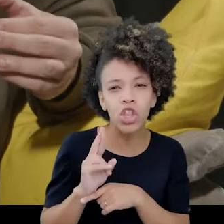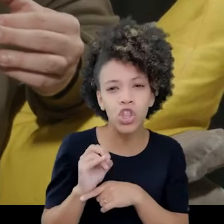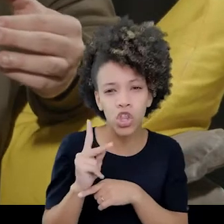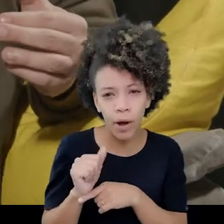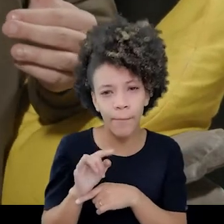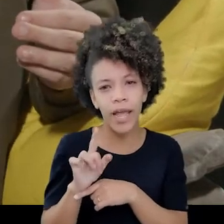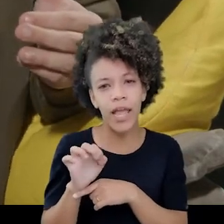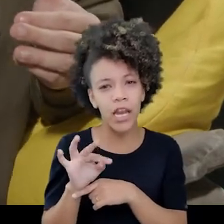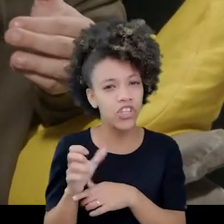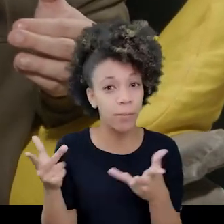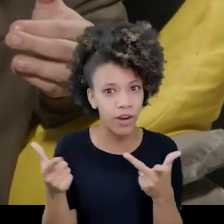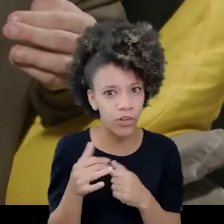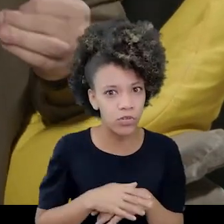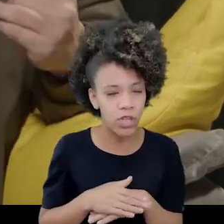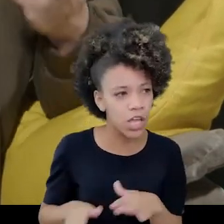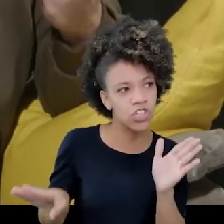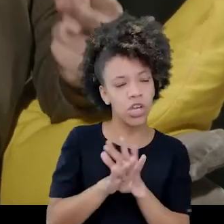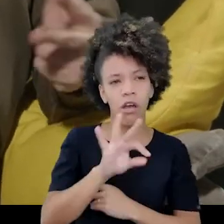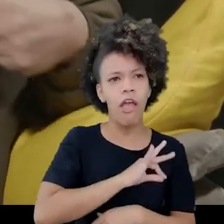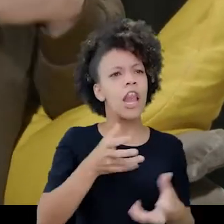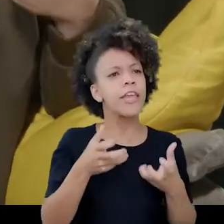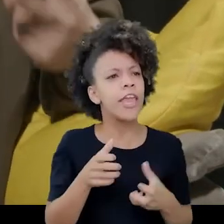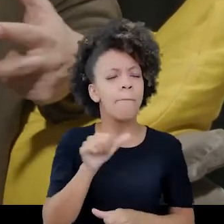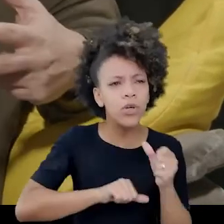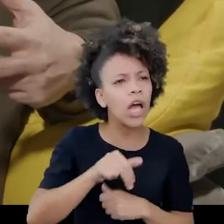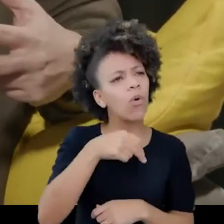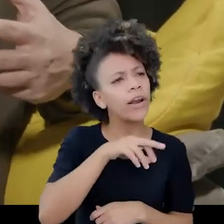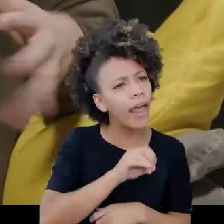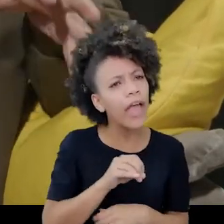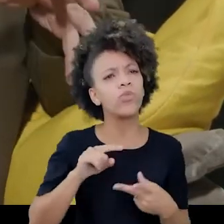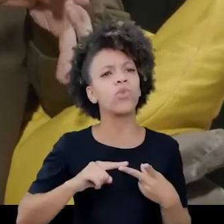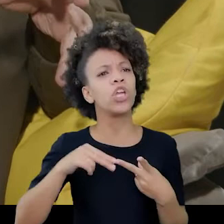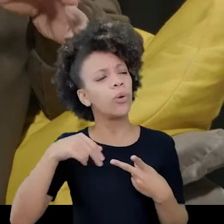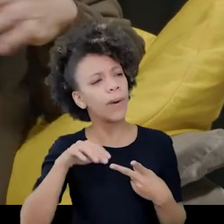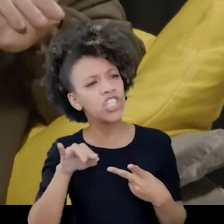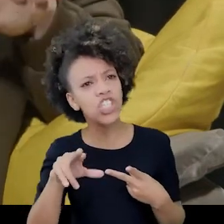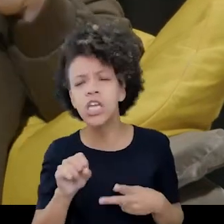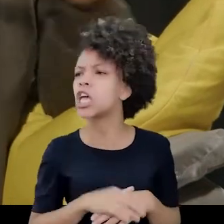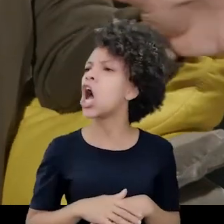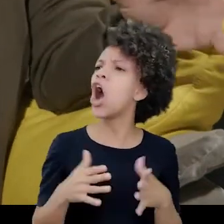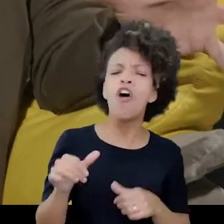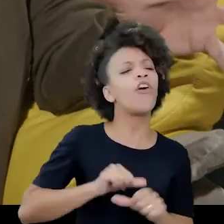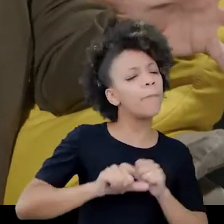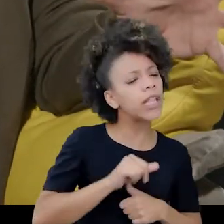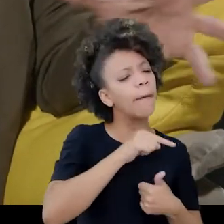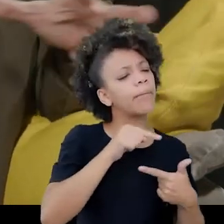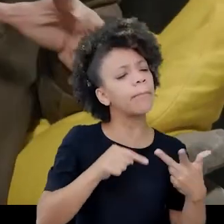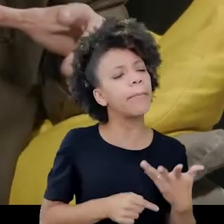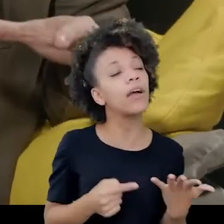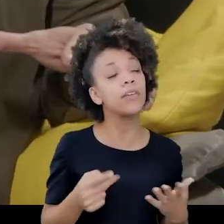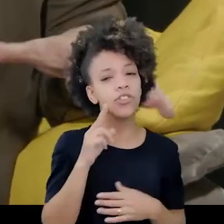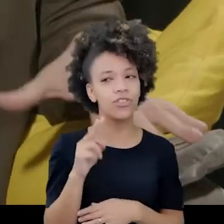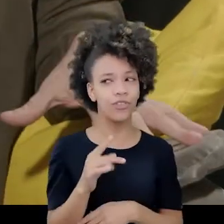maravilhoso é igual aquela cena do BOPE com ele entra na polícia e o caminho da o Neto e o Matias eles entram na polícia por vamos dar